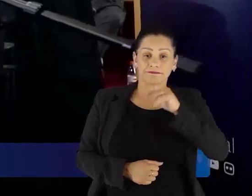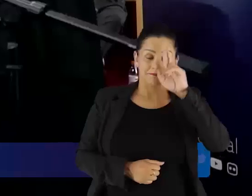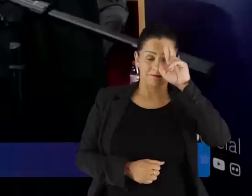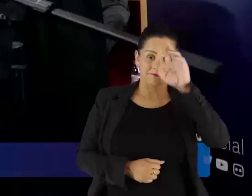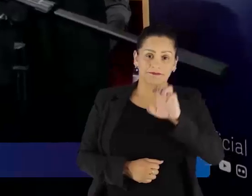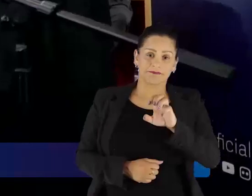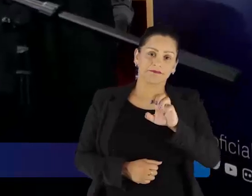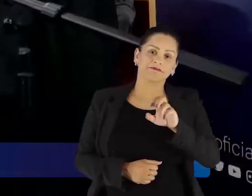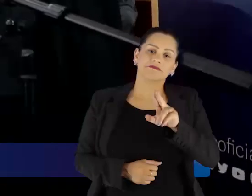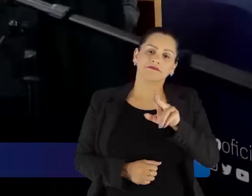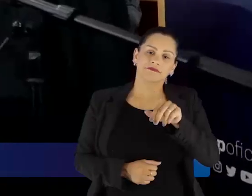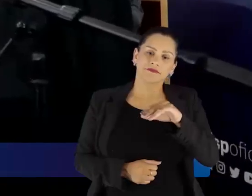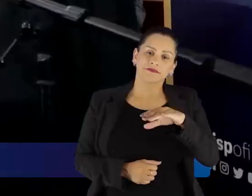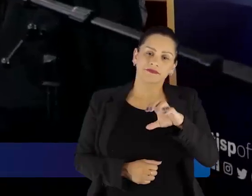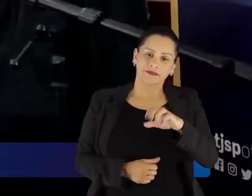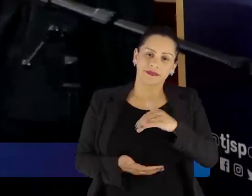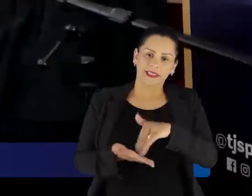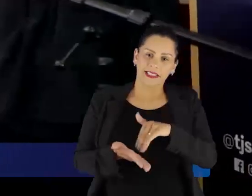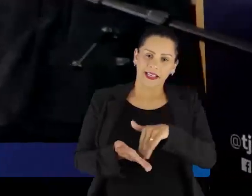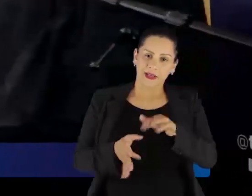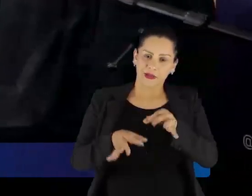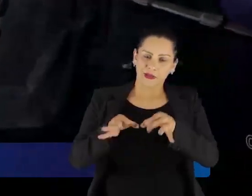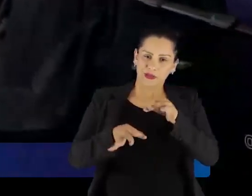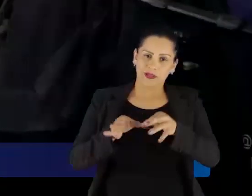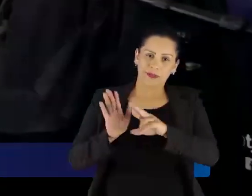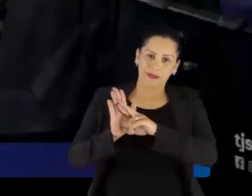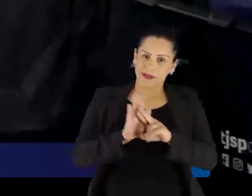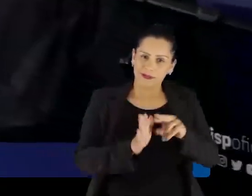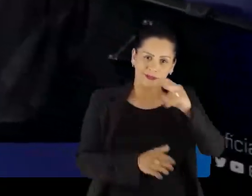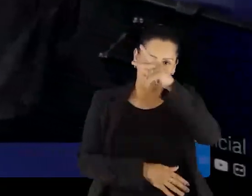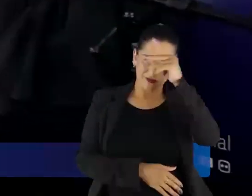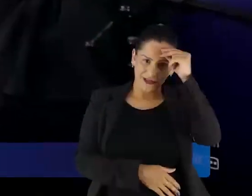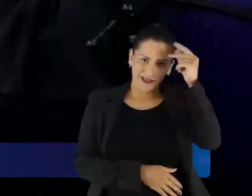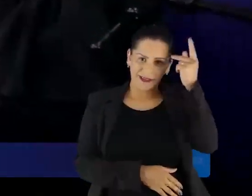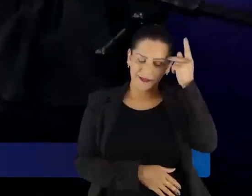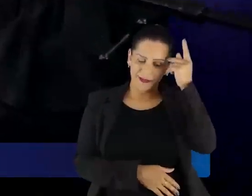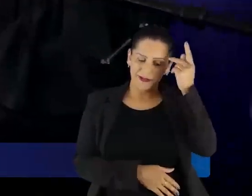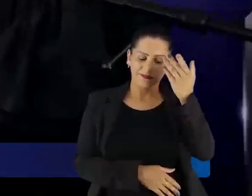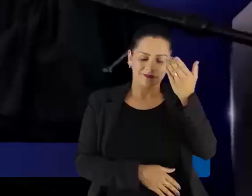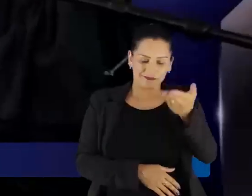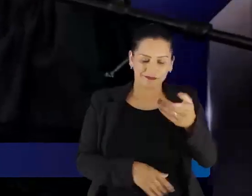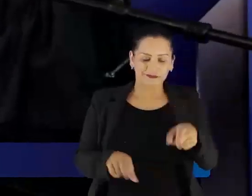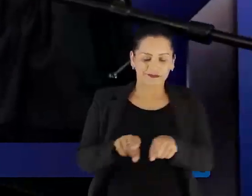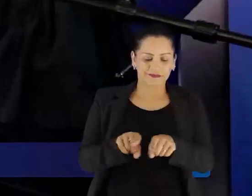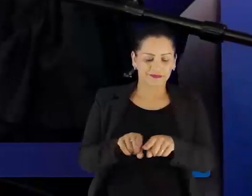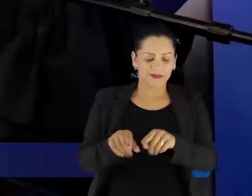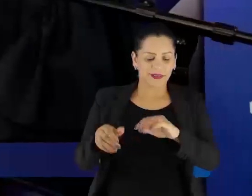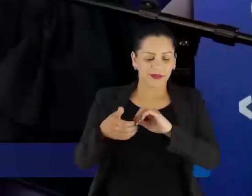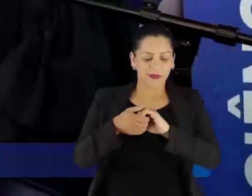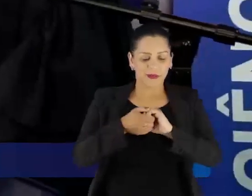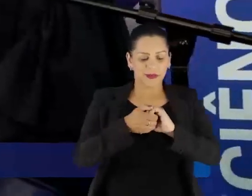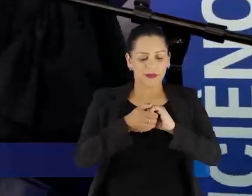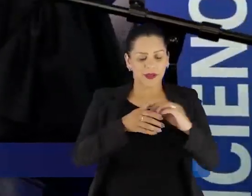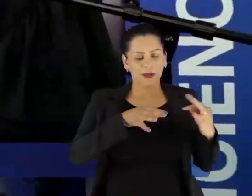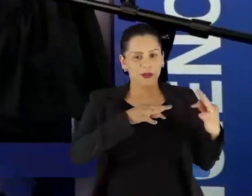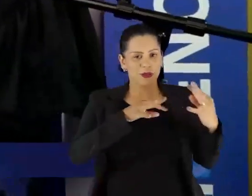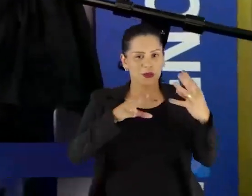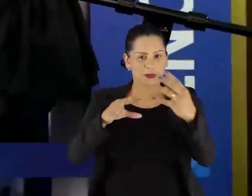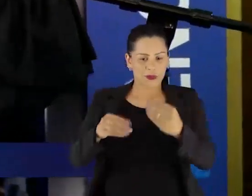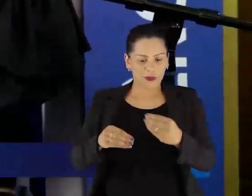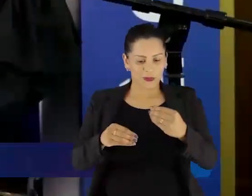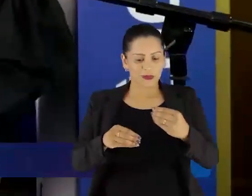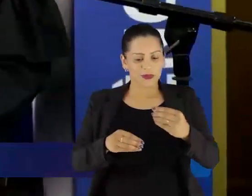o dentro do organismo prudência da terra da Justiça representando o senhor prefeito de São Paulo em vosso nome eu comprimento todas as